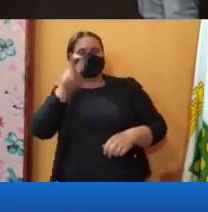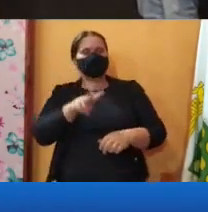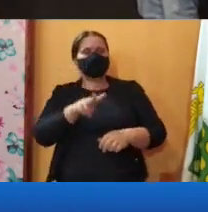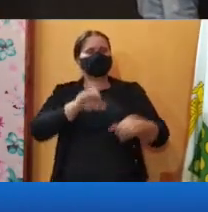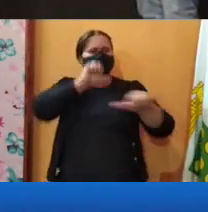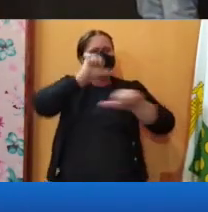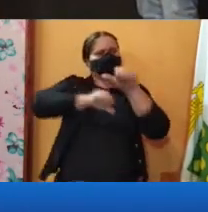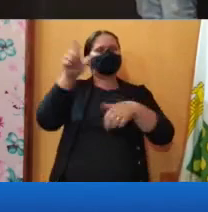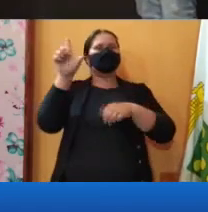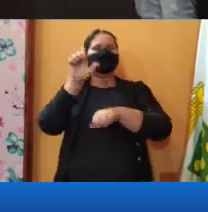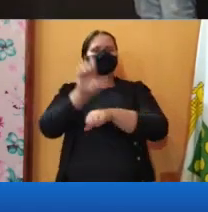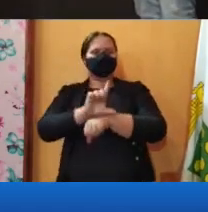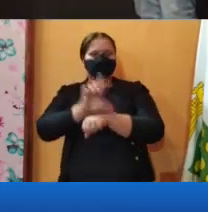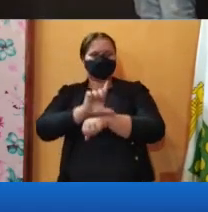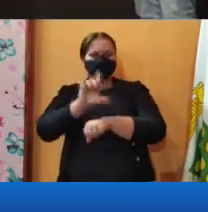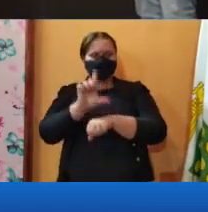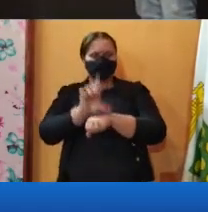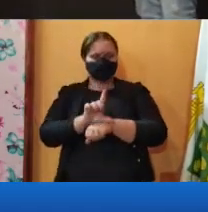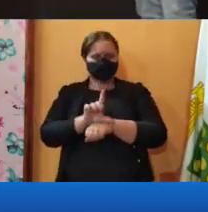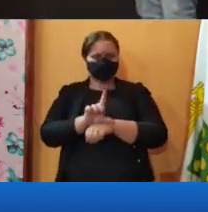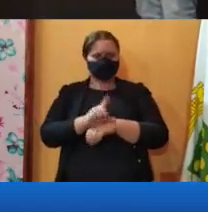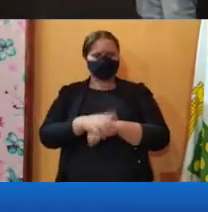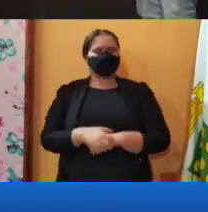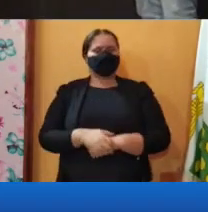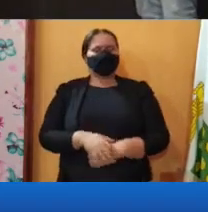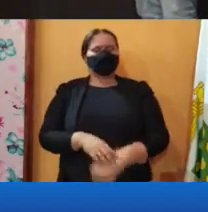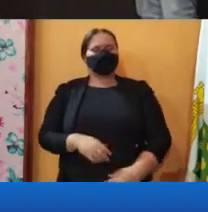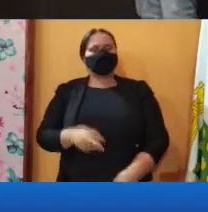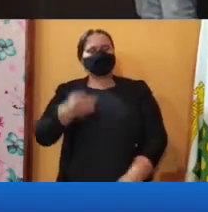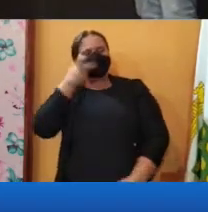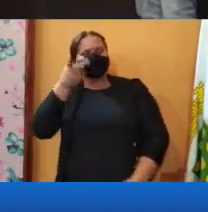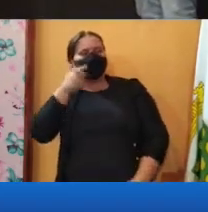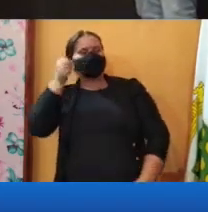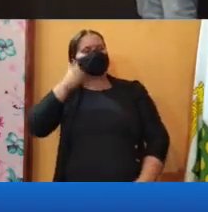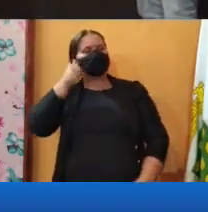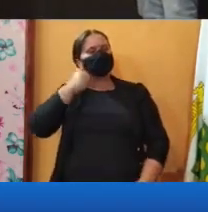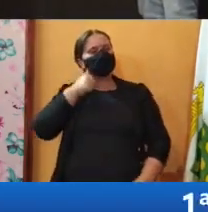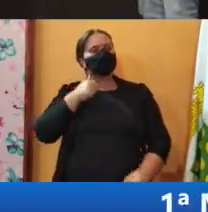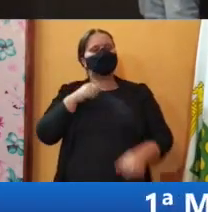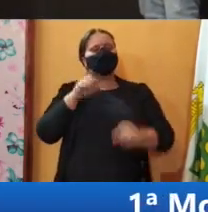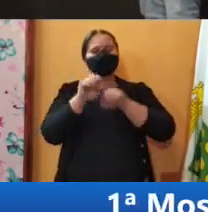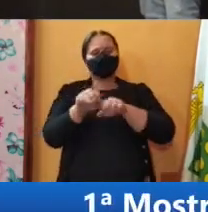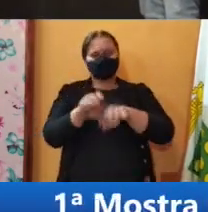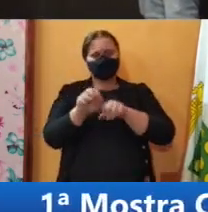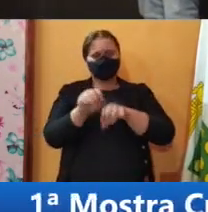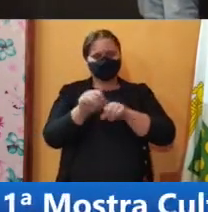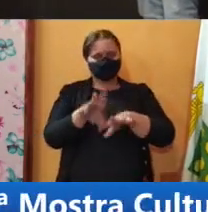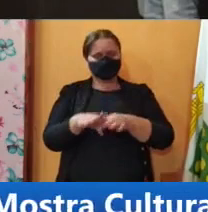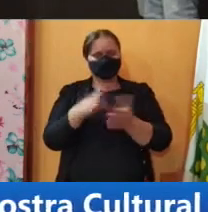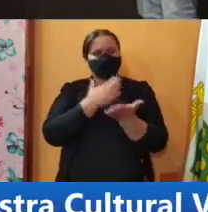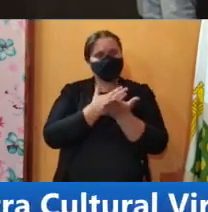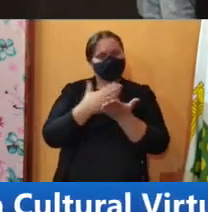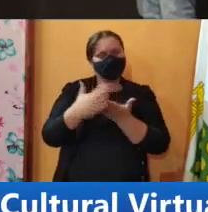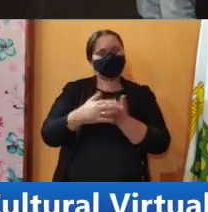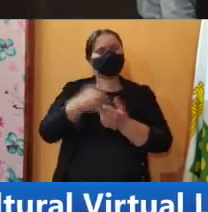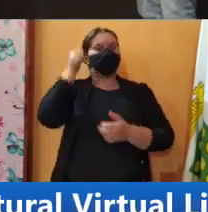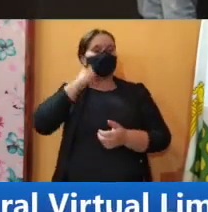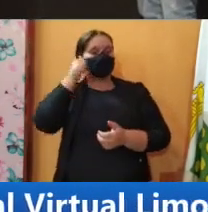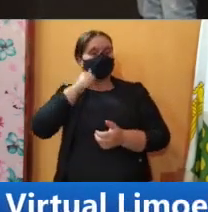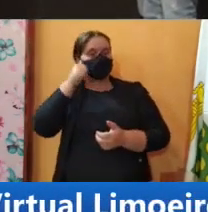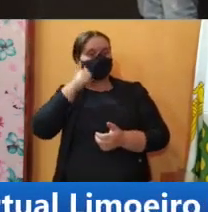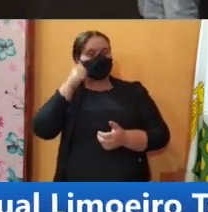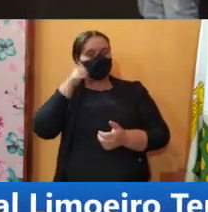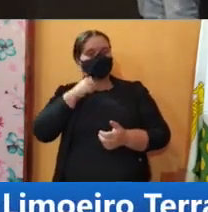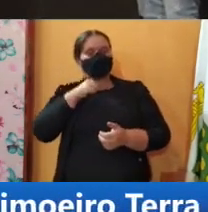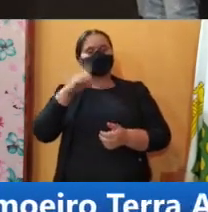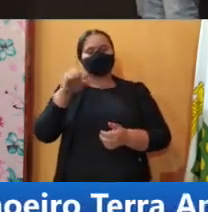Limoeiro também. E aí, nessa fala de Inês, ela dizia que começou a partir de uma mulher que tinha